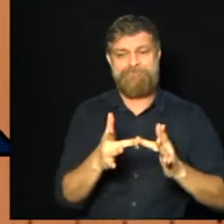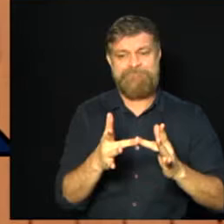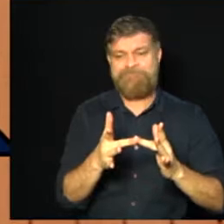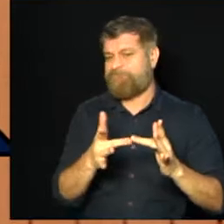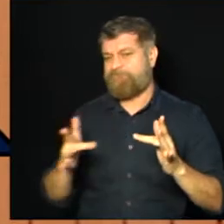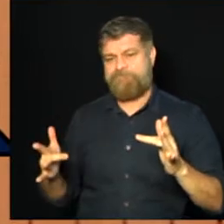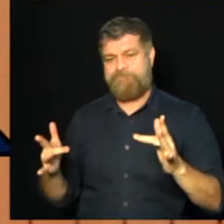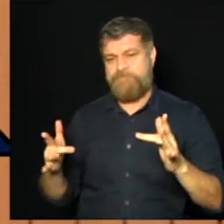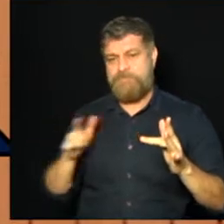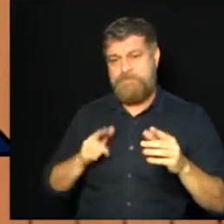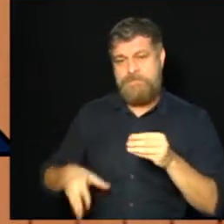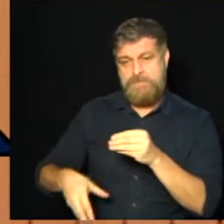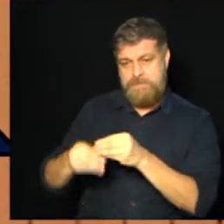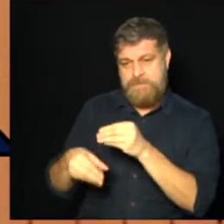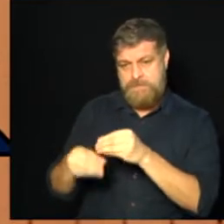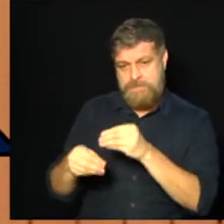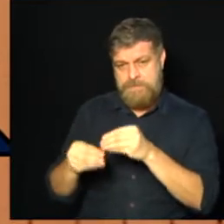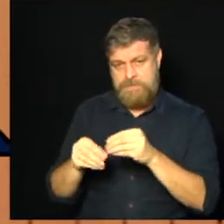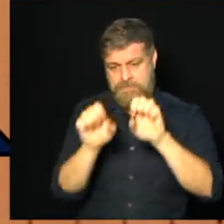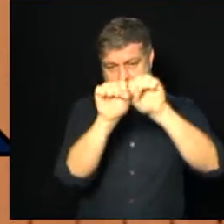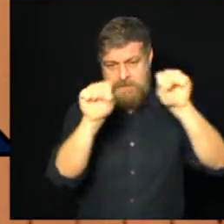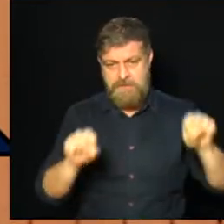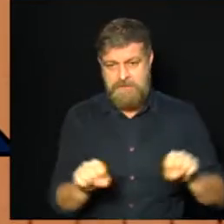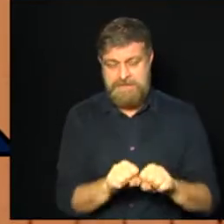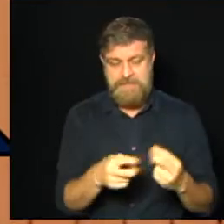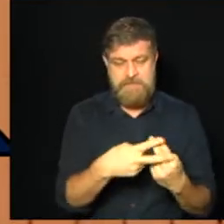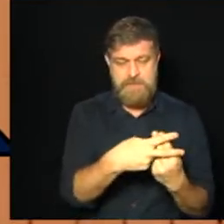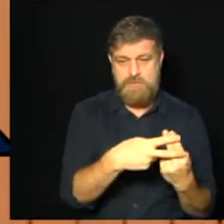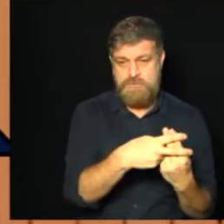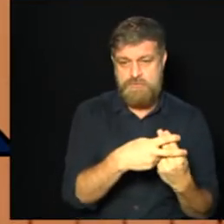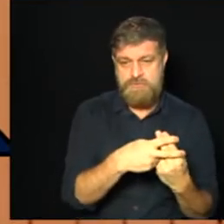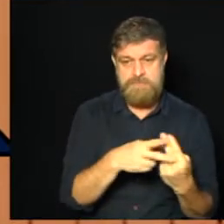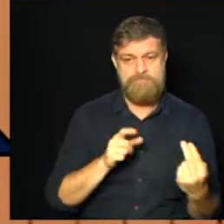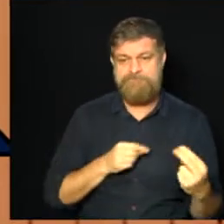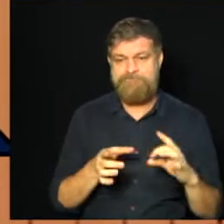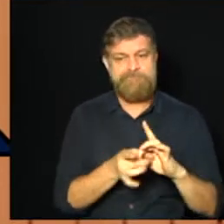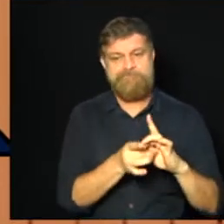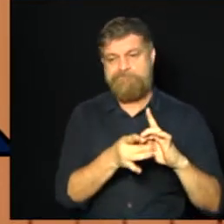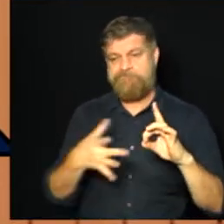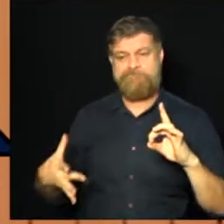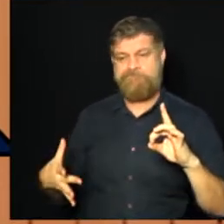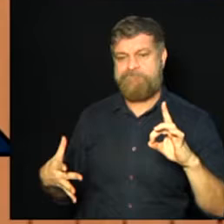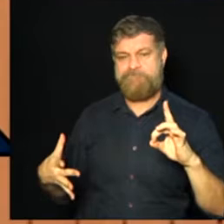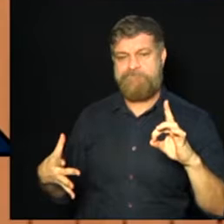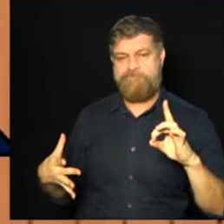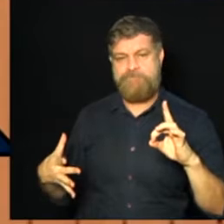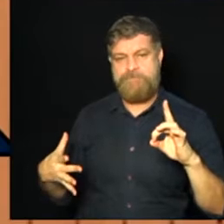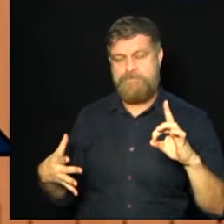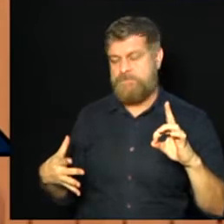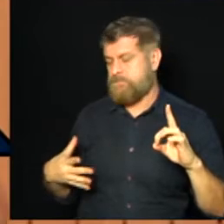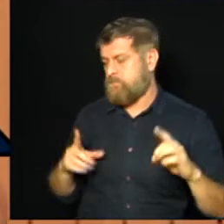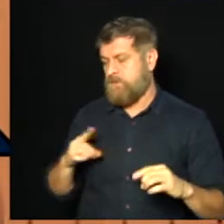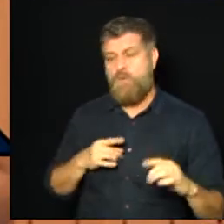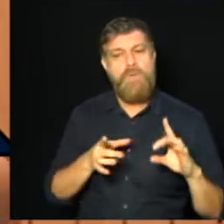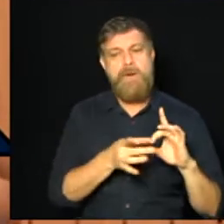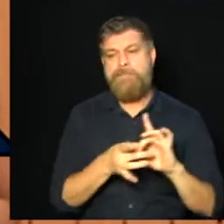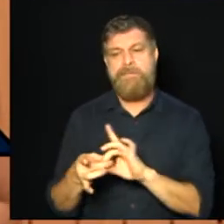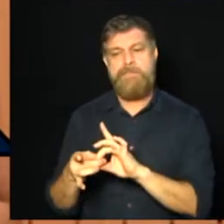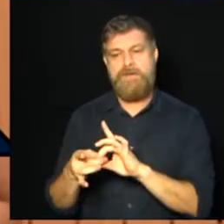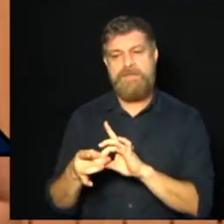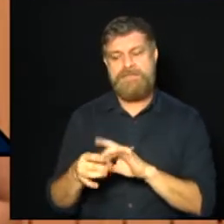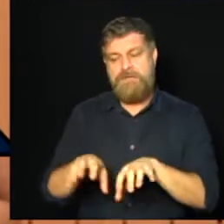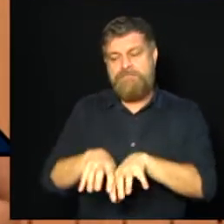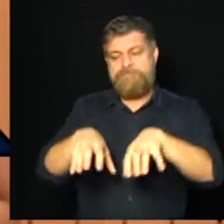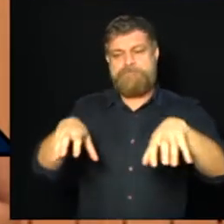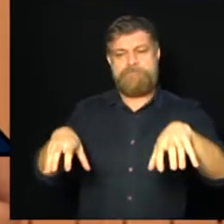como complementar ao Sistema Único de Saúde, não é parte do Sistema Único de Saúde. Não é parte. São coisas